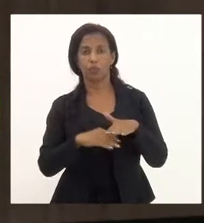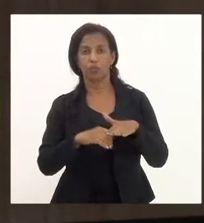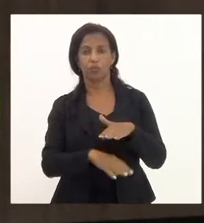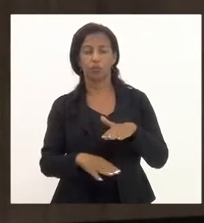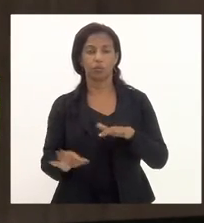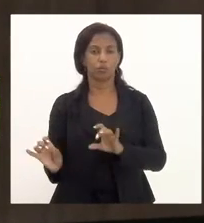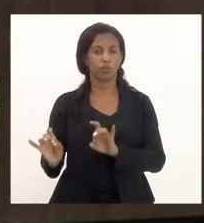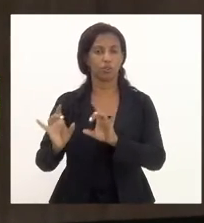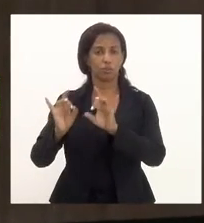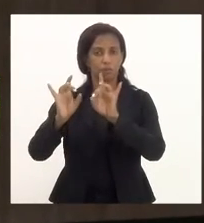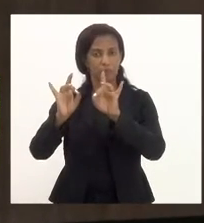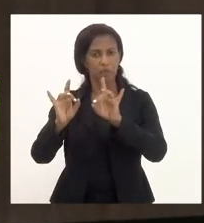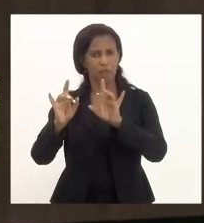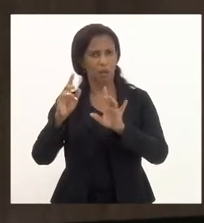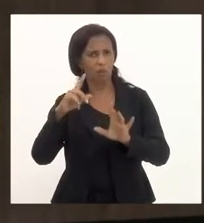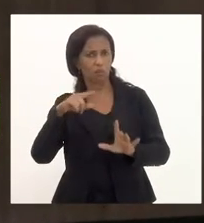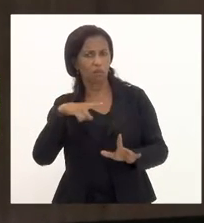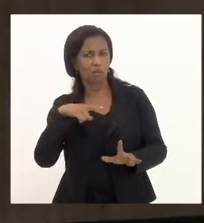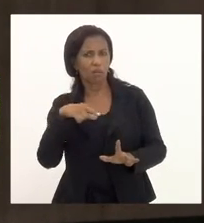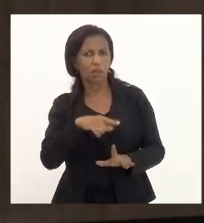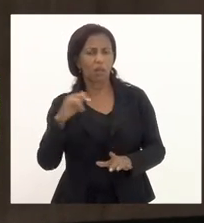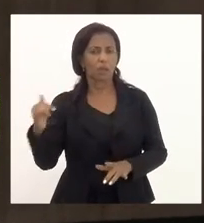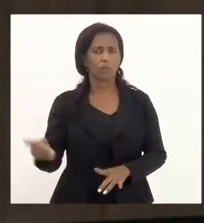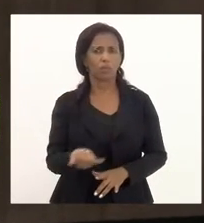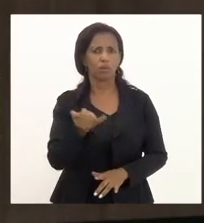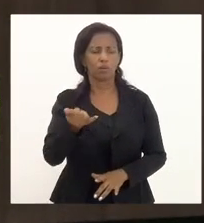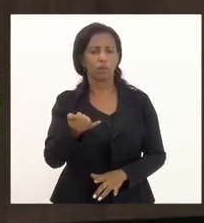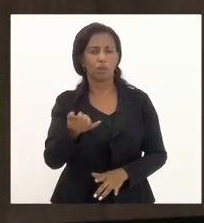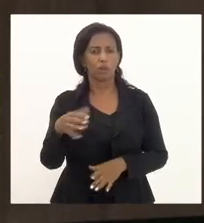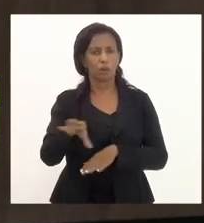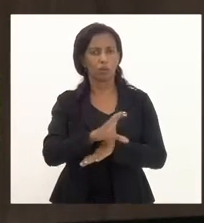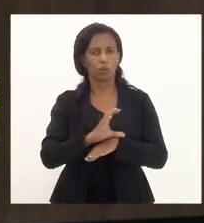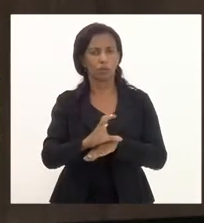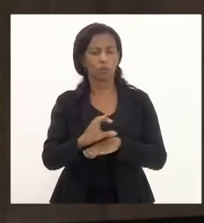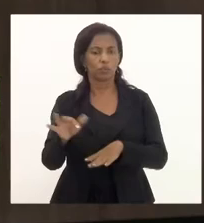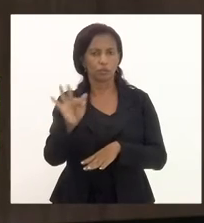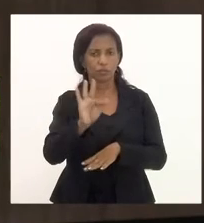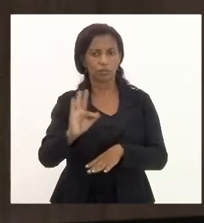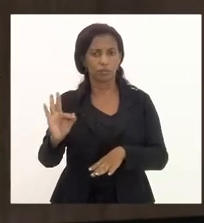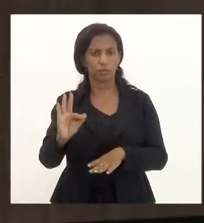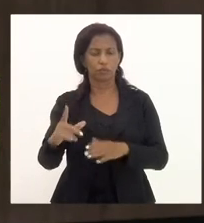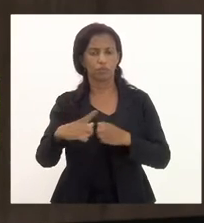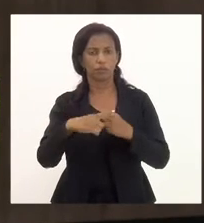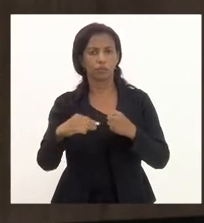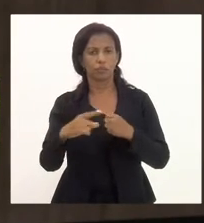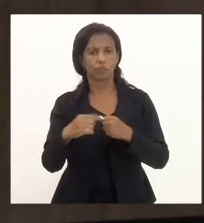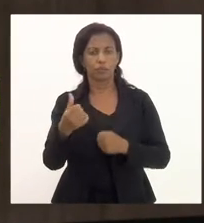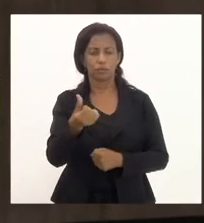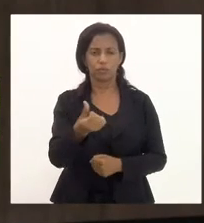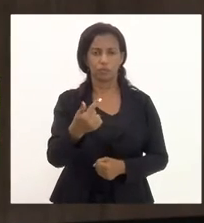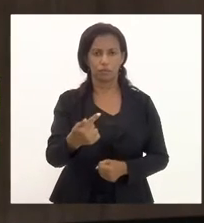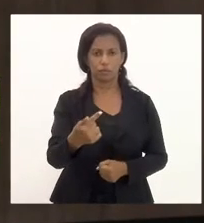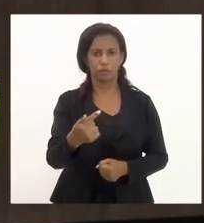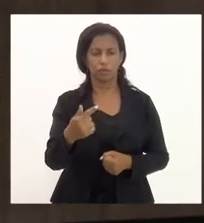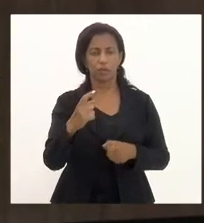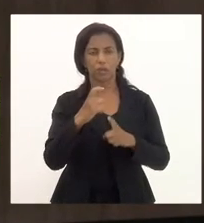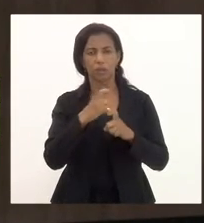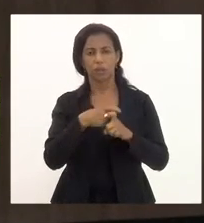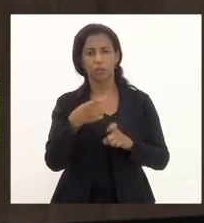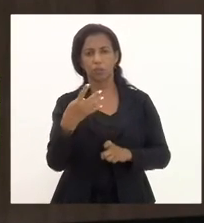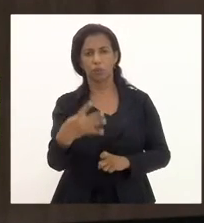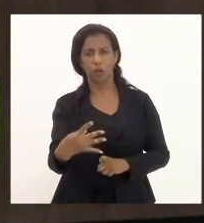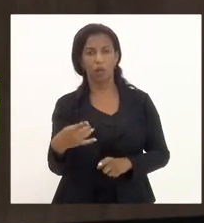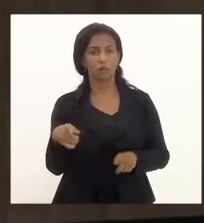administração fazendária ele é previsto a possibilidade dele na Constituição Federal no artigo 67 Inciso